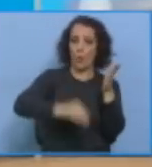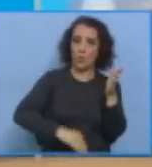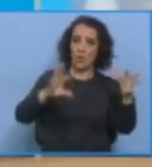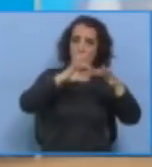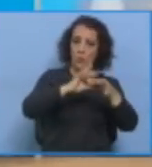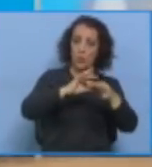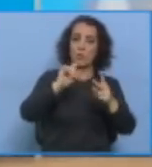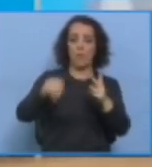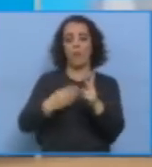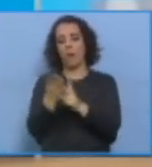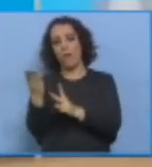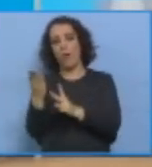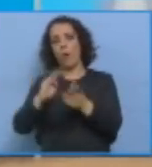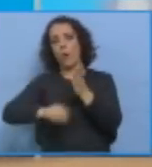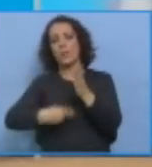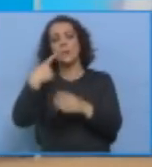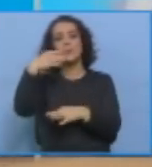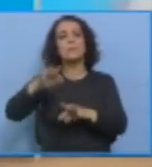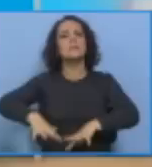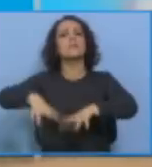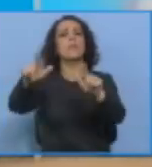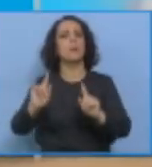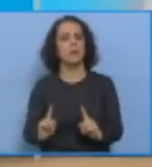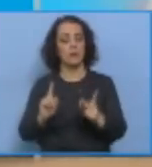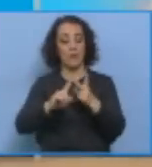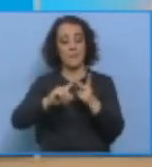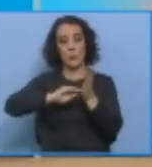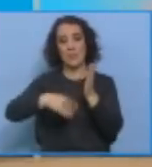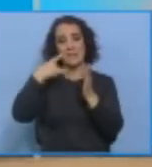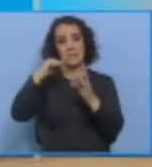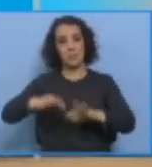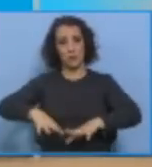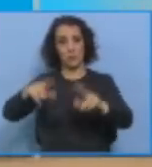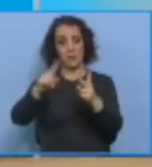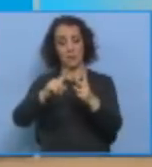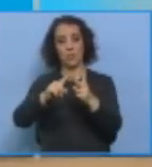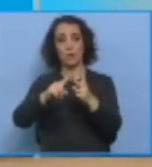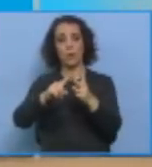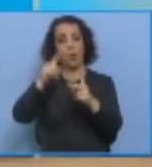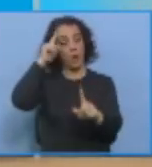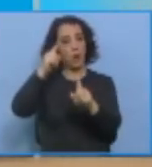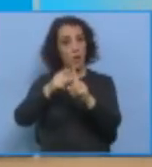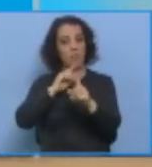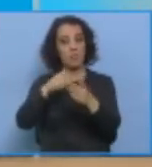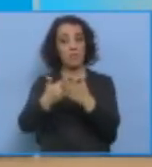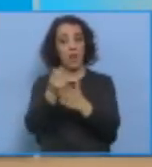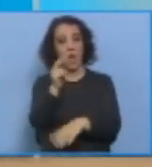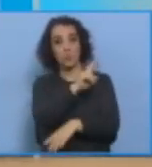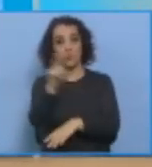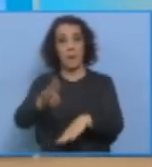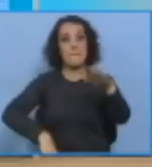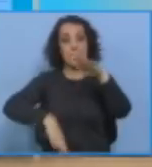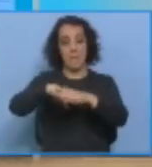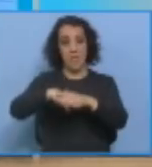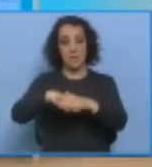de contrato. Os próprios contratos simples de desenvolvimento. Os próprios contratos simples de desenvolvimento, na medida em que, neste momento, a orientação é de um teto máximo por estabelecimento de